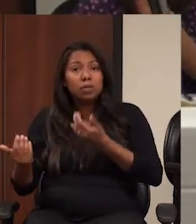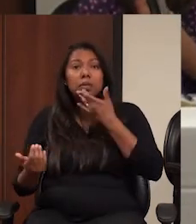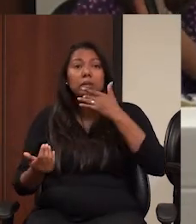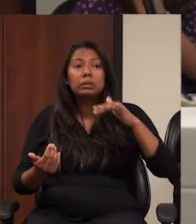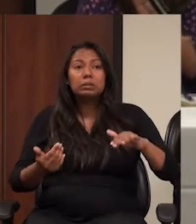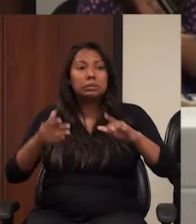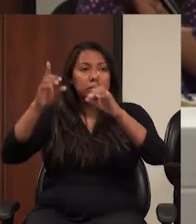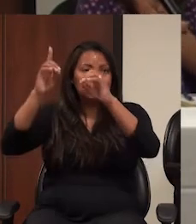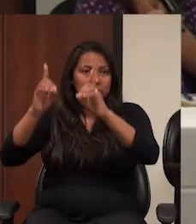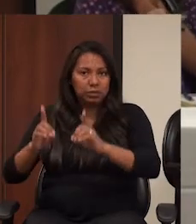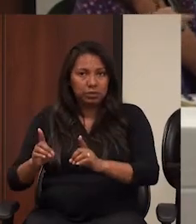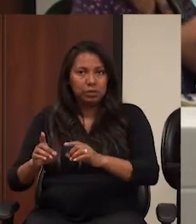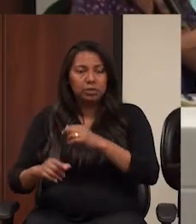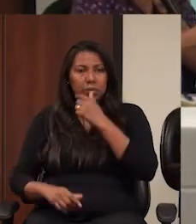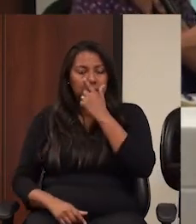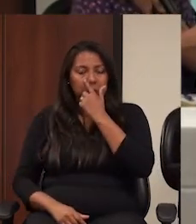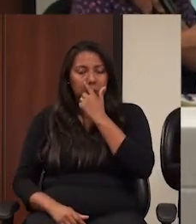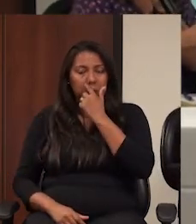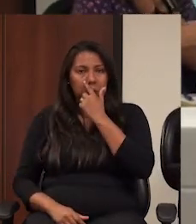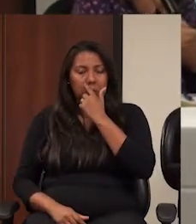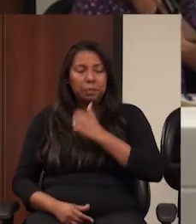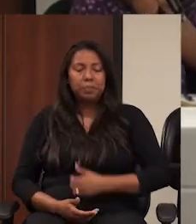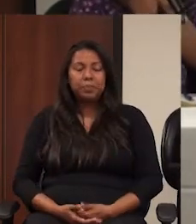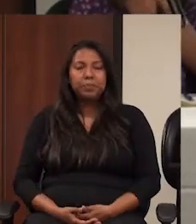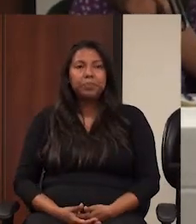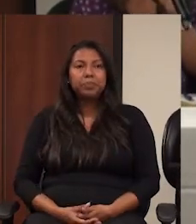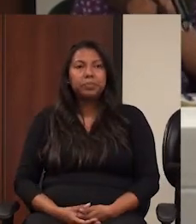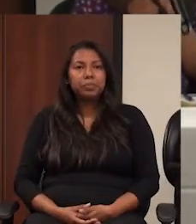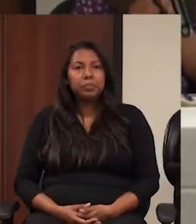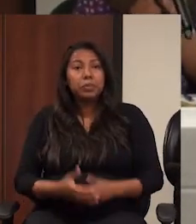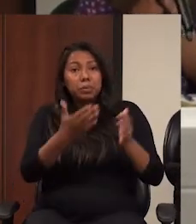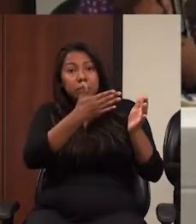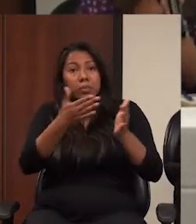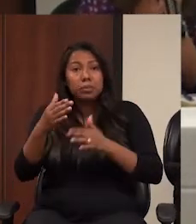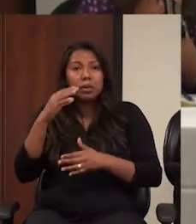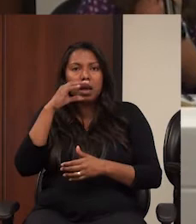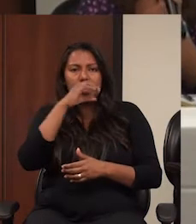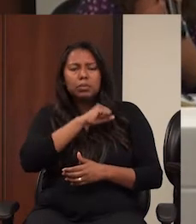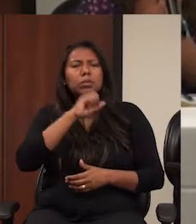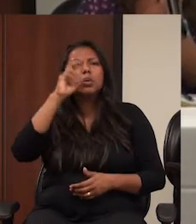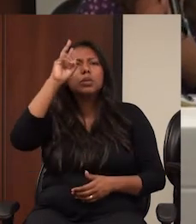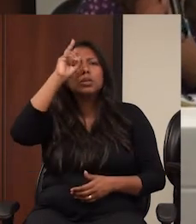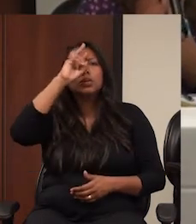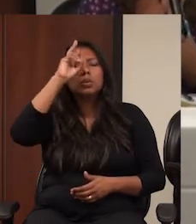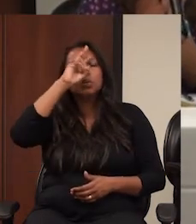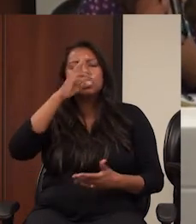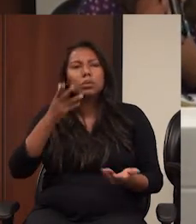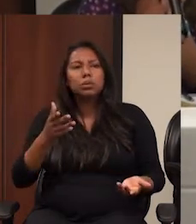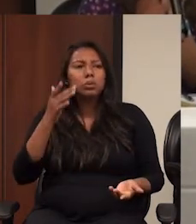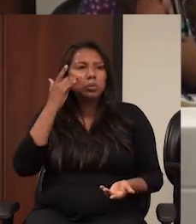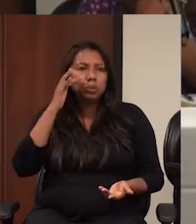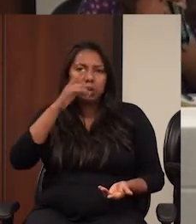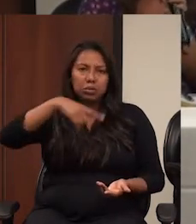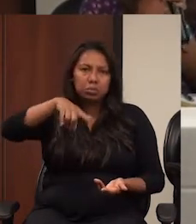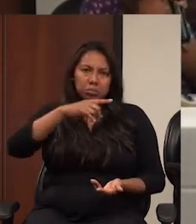deficiência. Deixa eu ver se eu vou acertar aqui. Vou passar rapidamente por um histórico, né, que não sei se é de